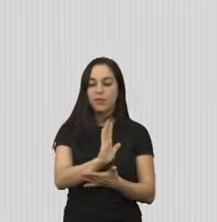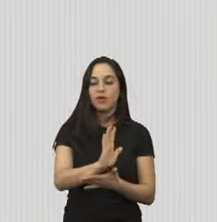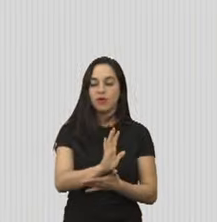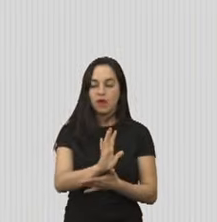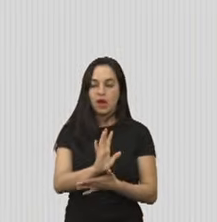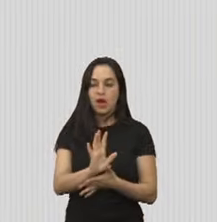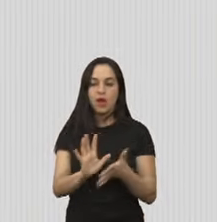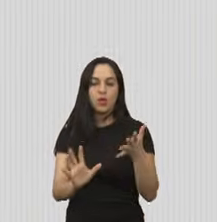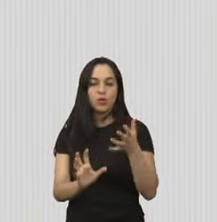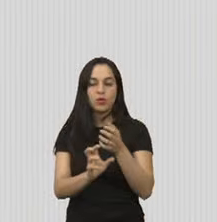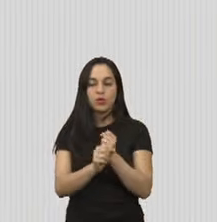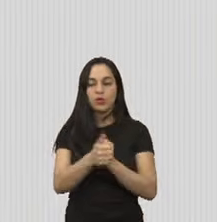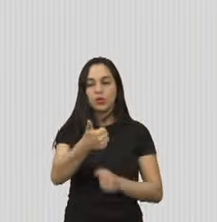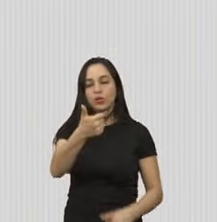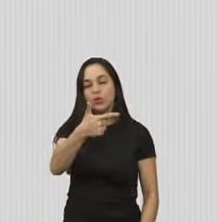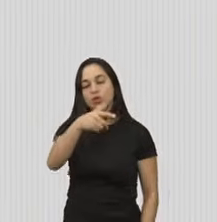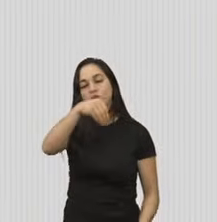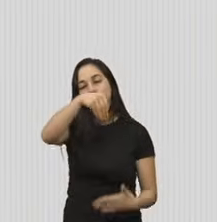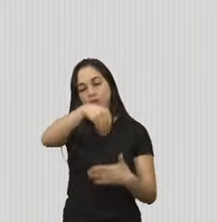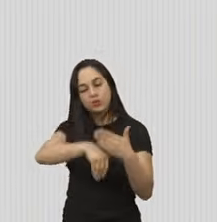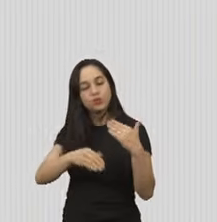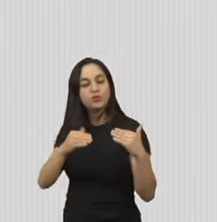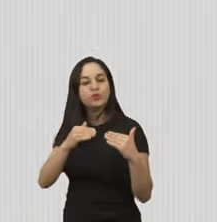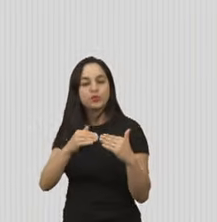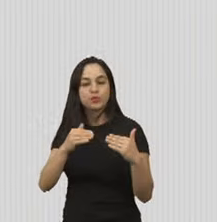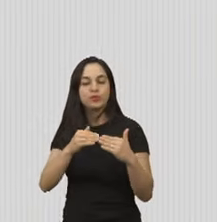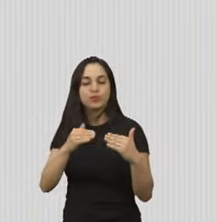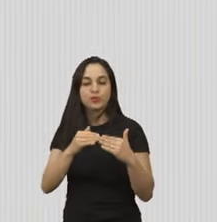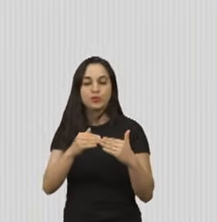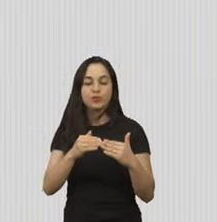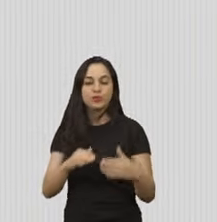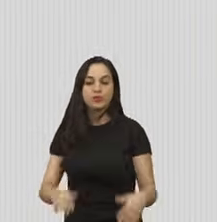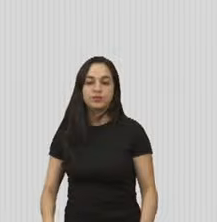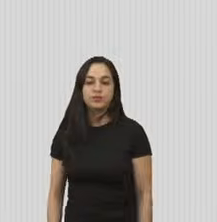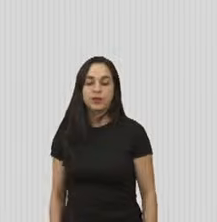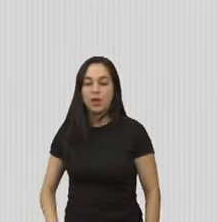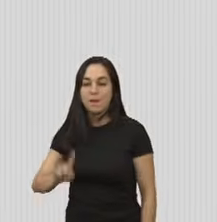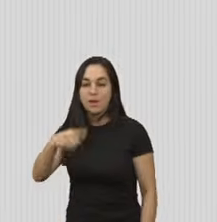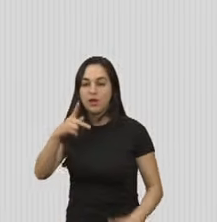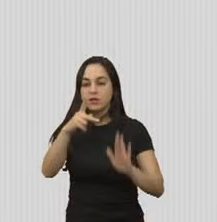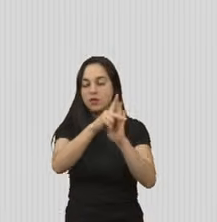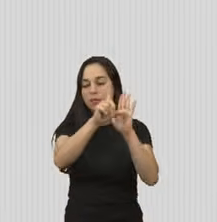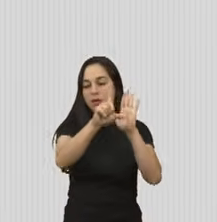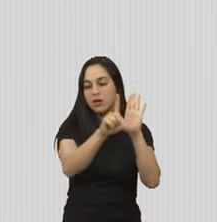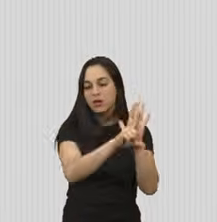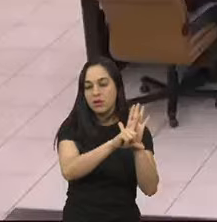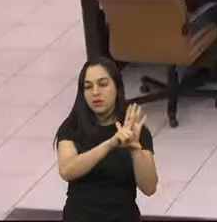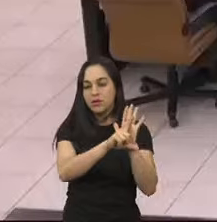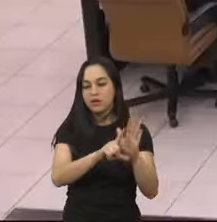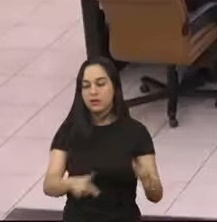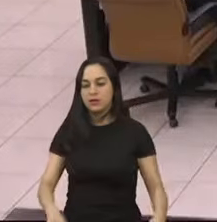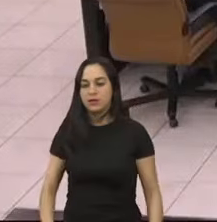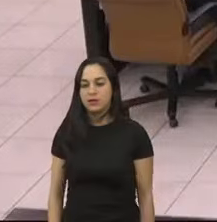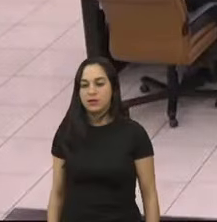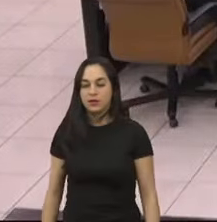Por 12 votos favoráveis. Próximo projeto.